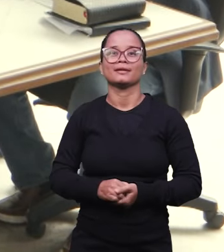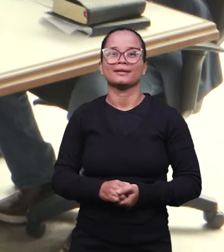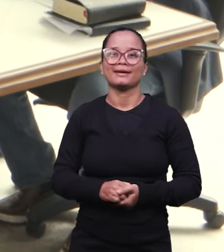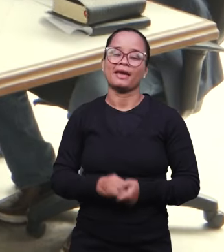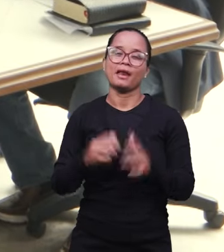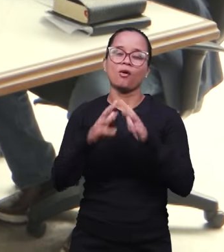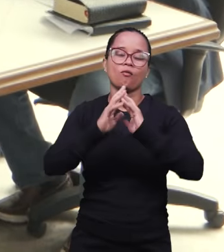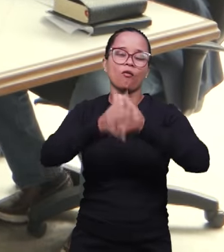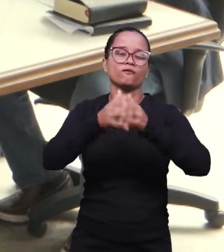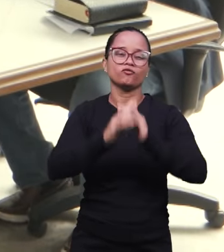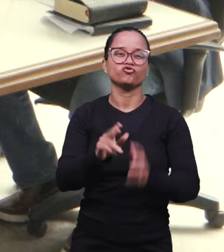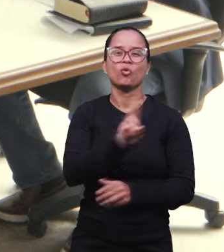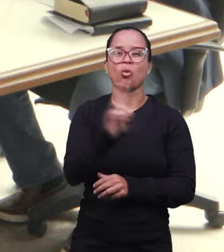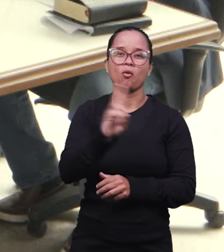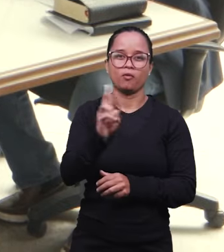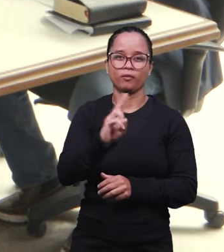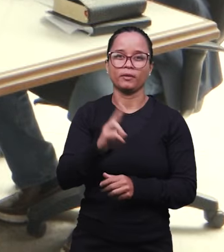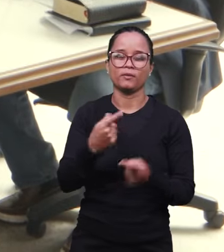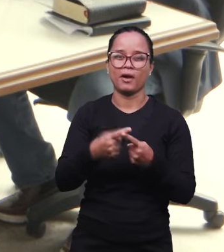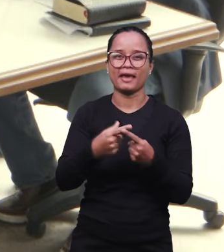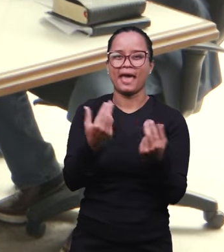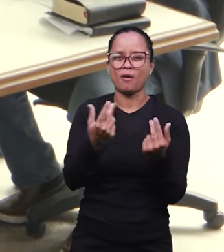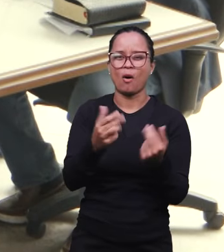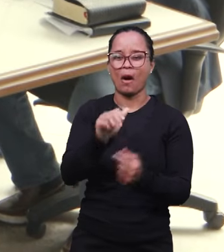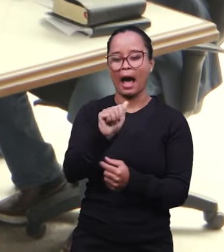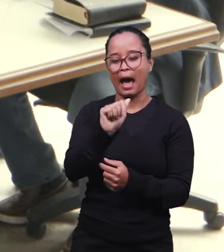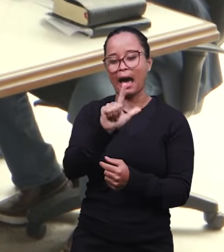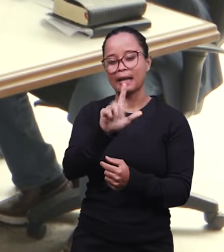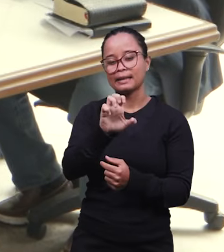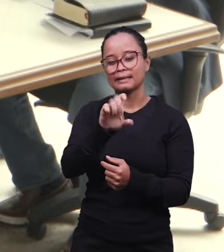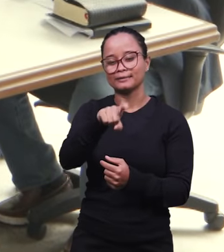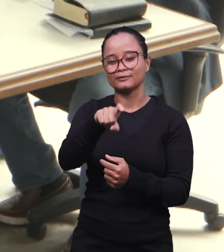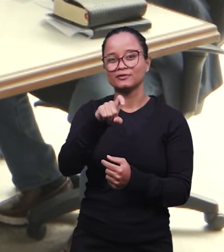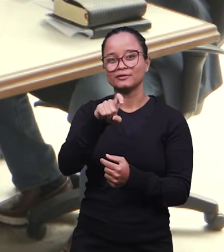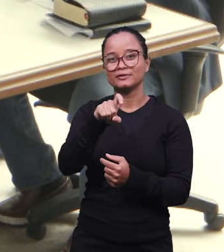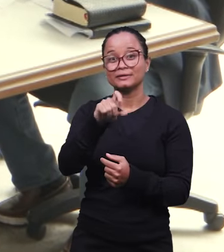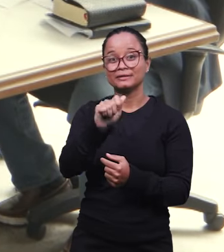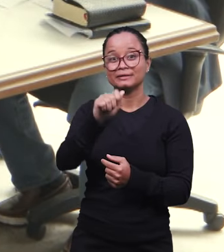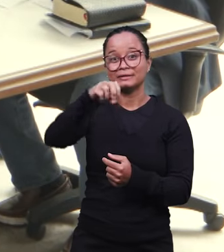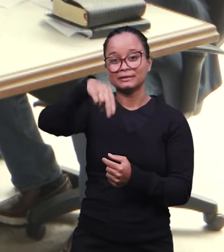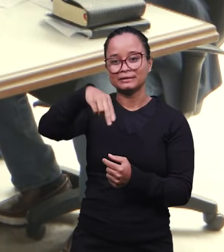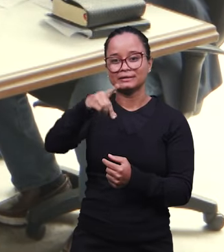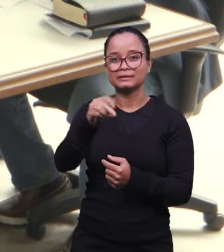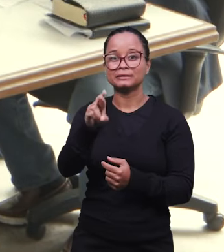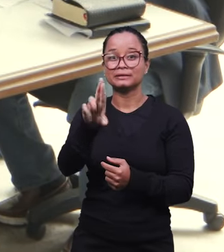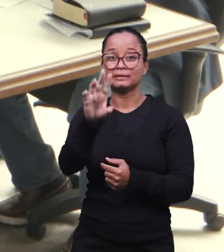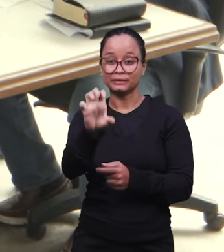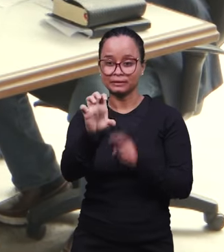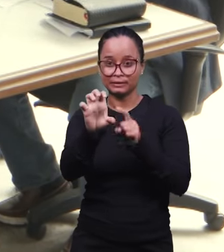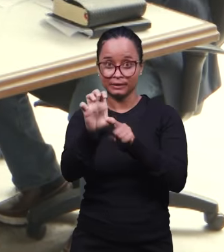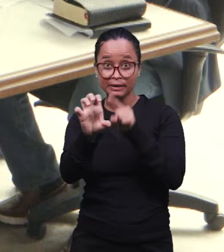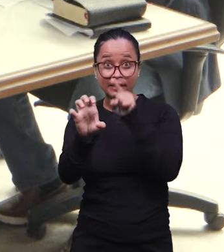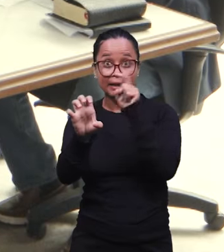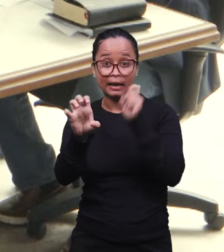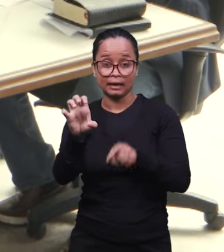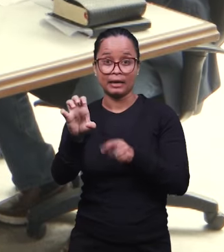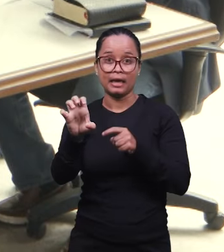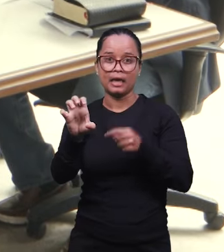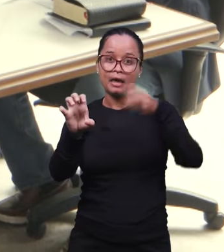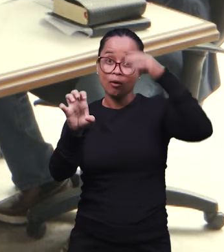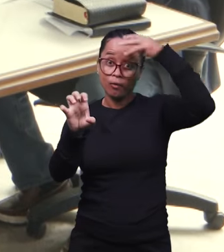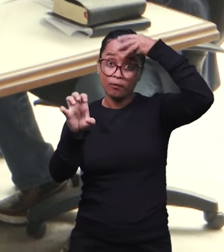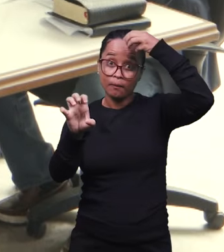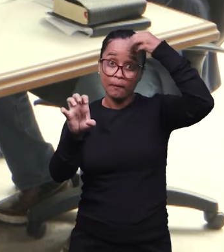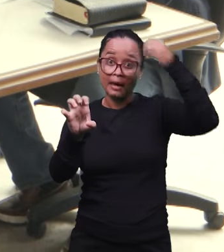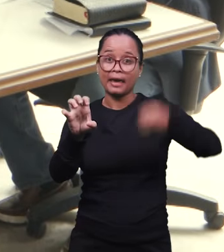Alexandre Brasil. até com o Alexandre Gueiros na cabeça mesmo. Possível. Não esquece o Alexandre Gueiros. Só para dar uma explicação, quando eu chamei o Alexandre Brasil